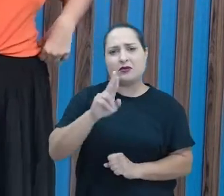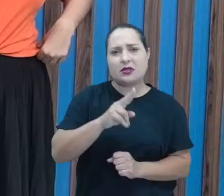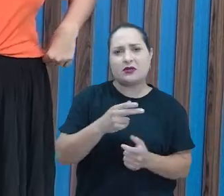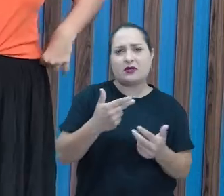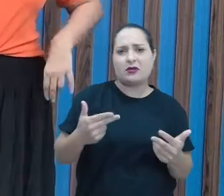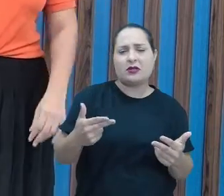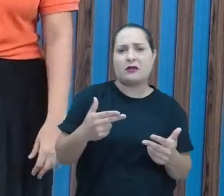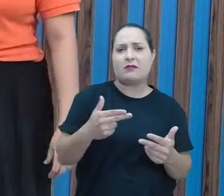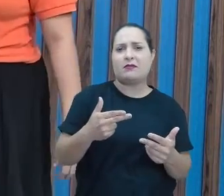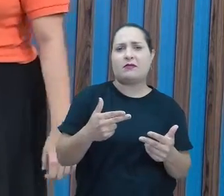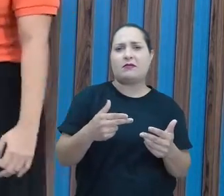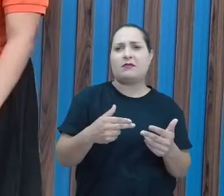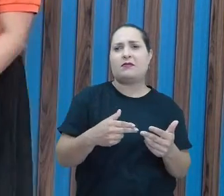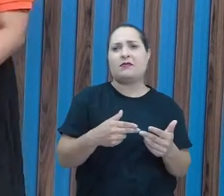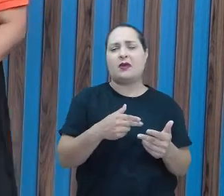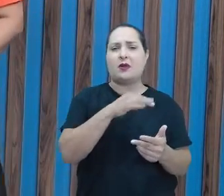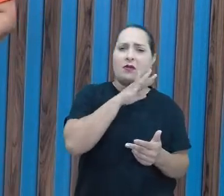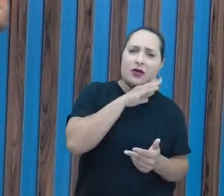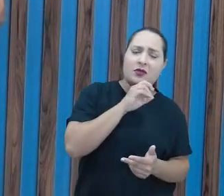ou positiva, né?